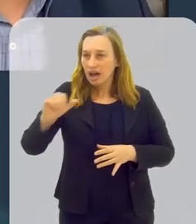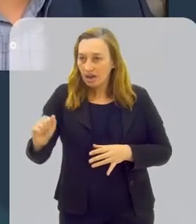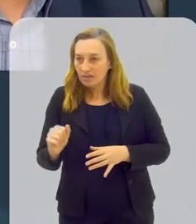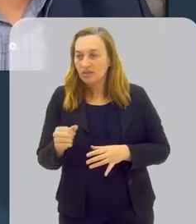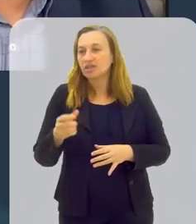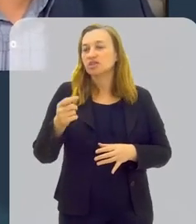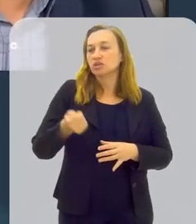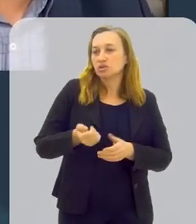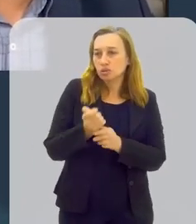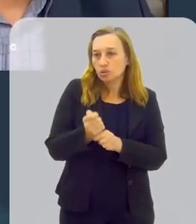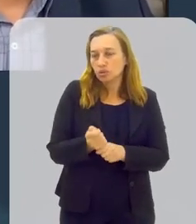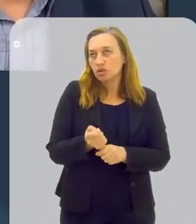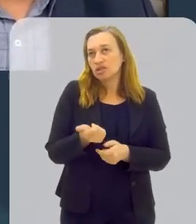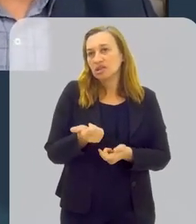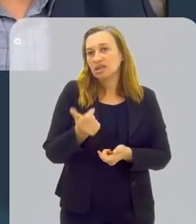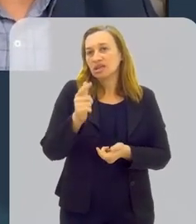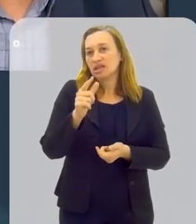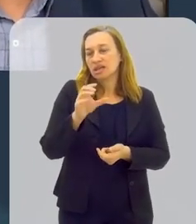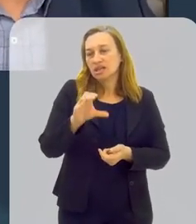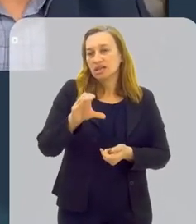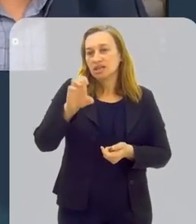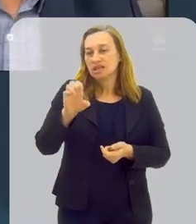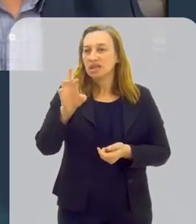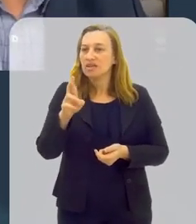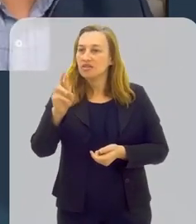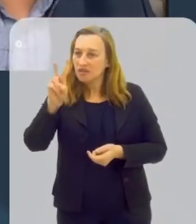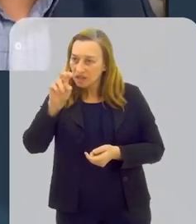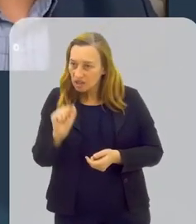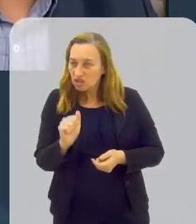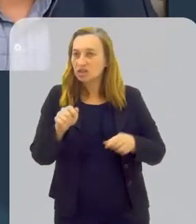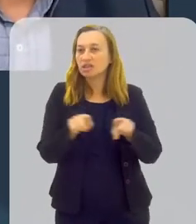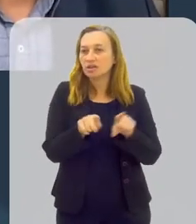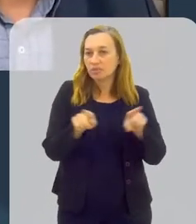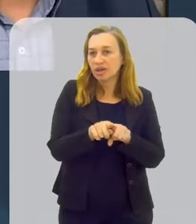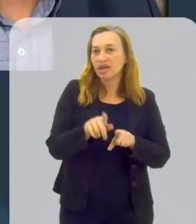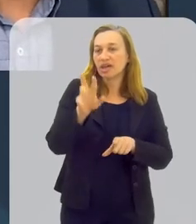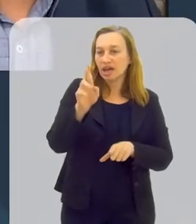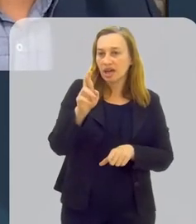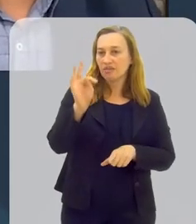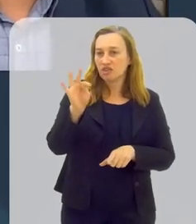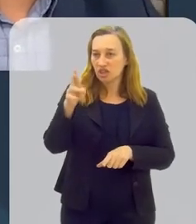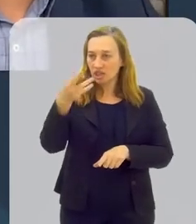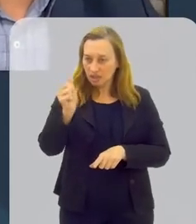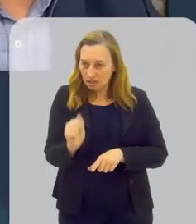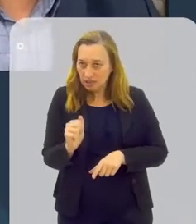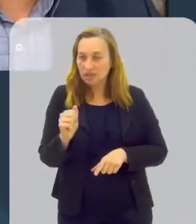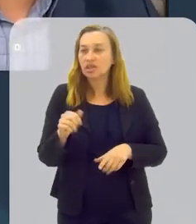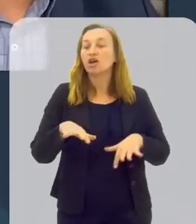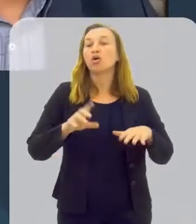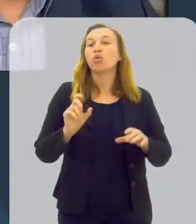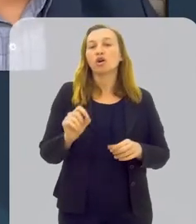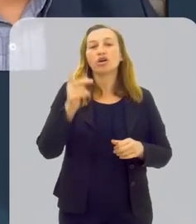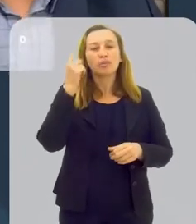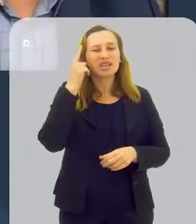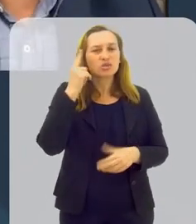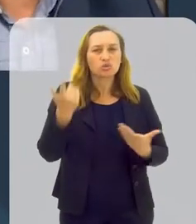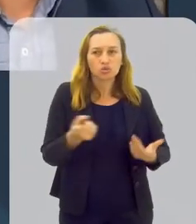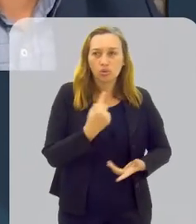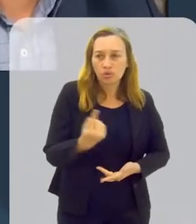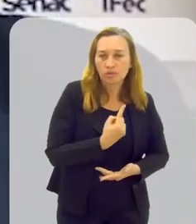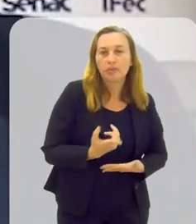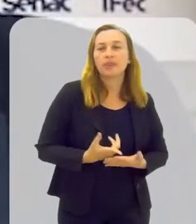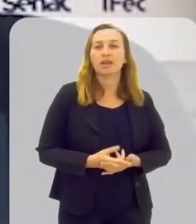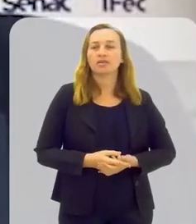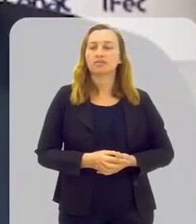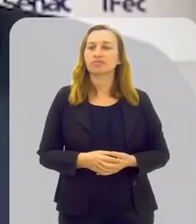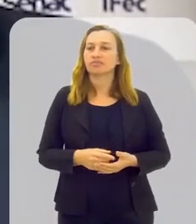ml de refrigerante Então para que a gente evitasse aí a gente deu um tiro e matou dois coelhos é então o que que a gente